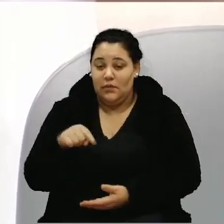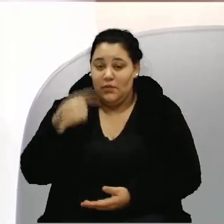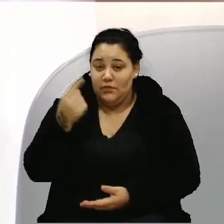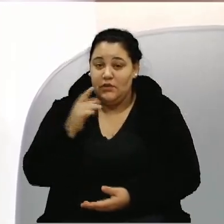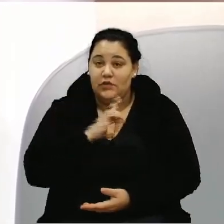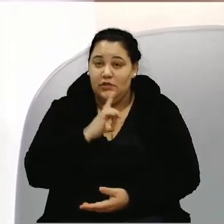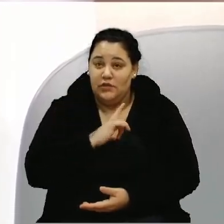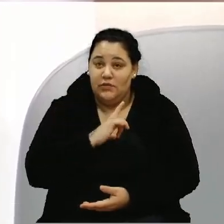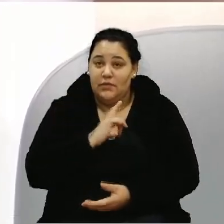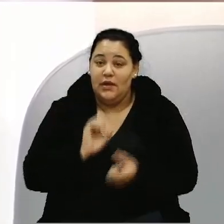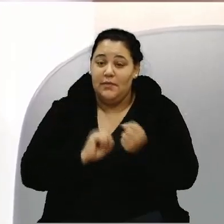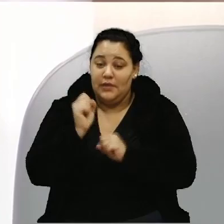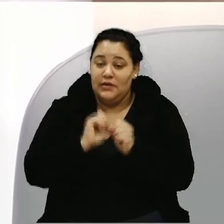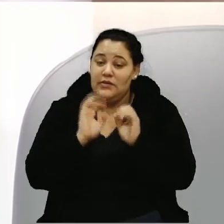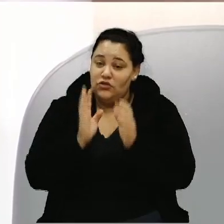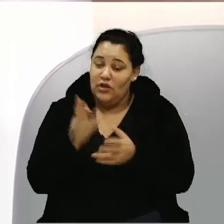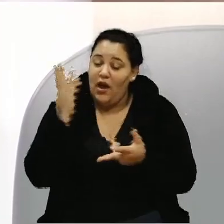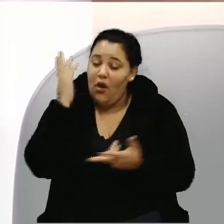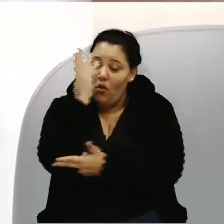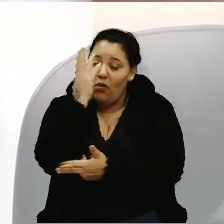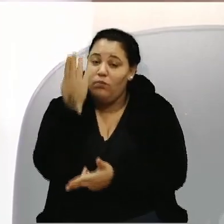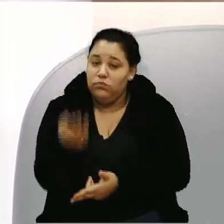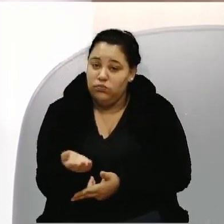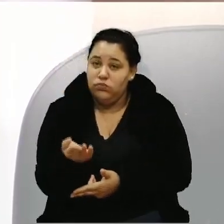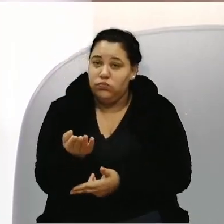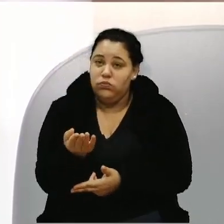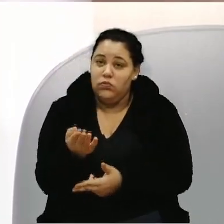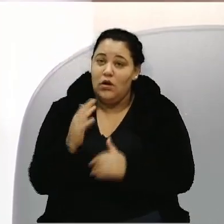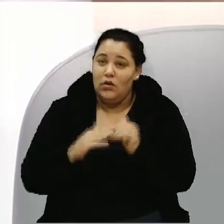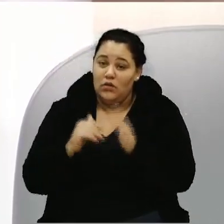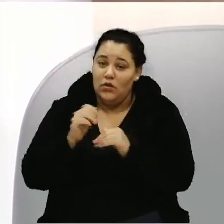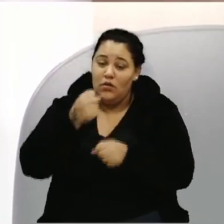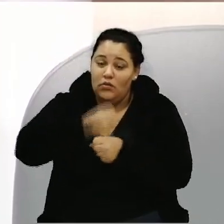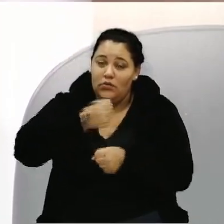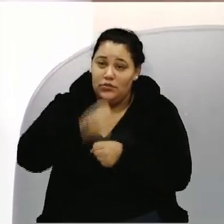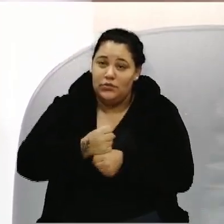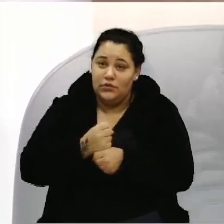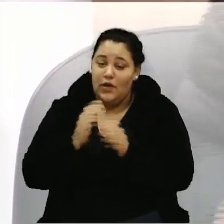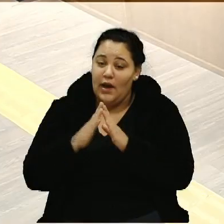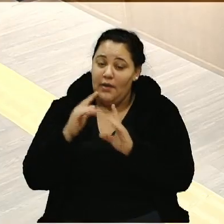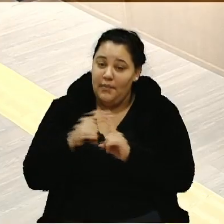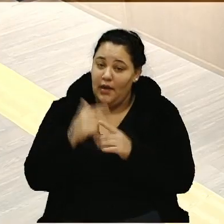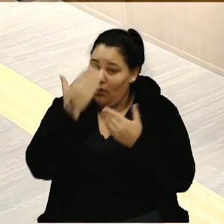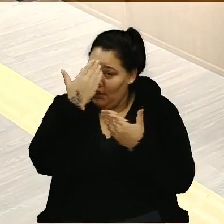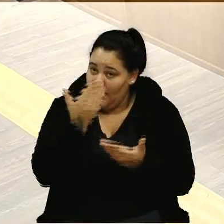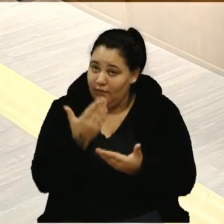cortando as árvores que estão lá e construindo a nossa capela mortuária do Vila Ipê. Obrigado.